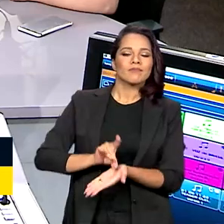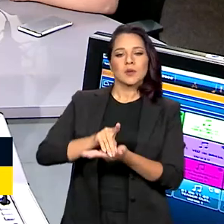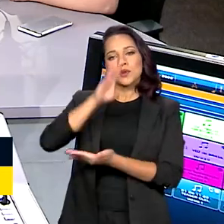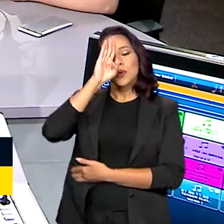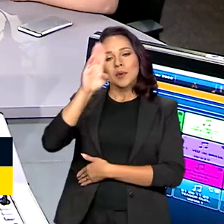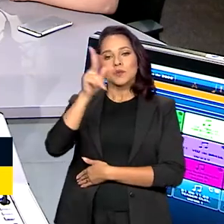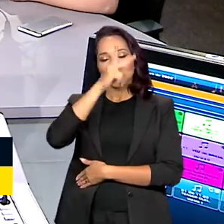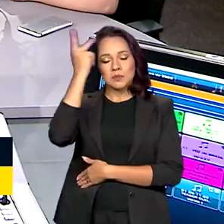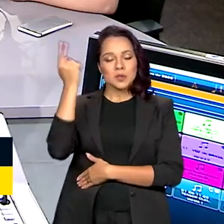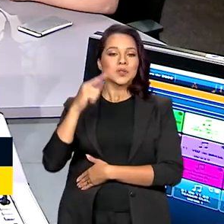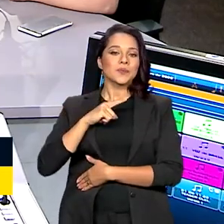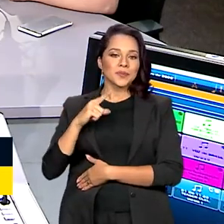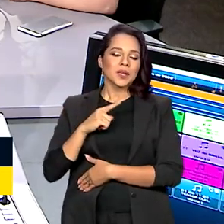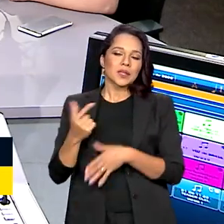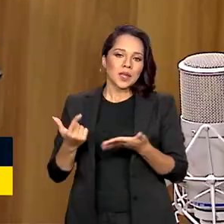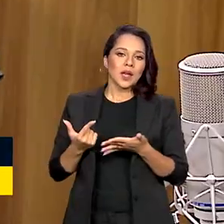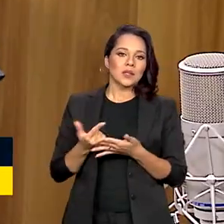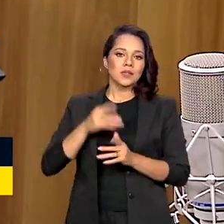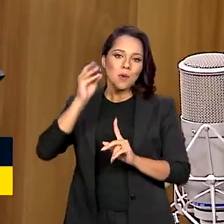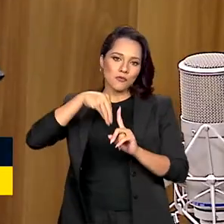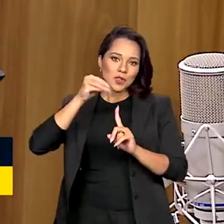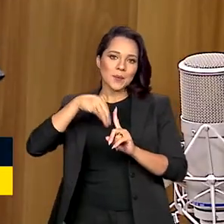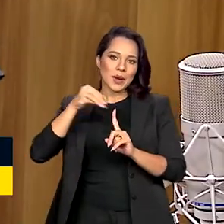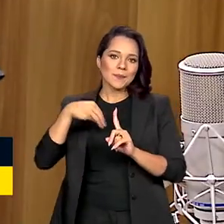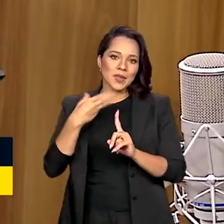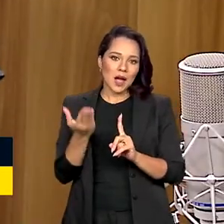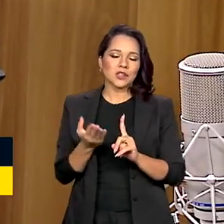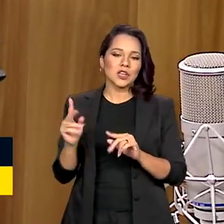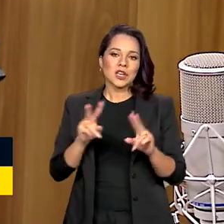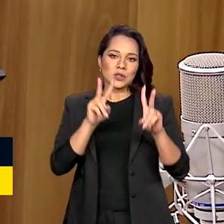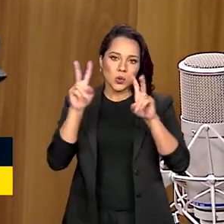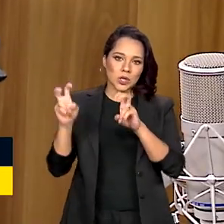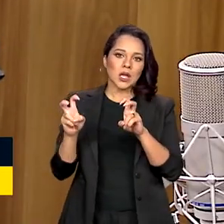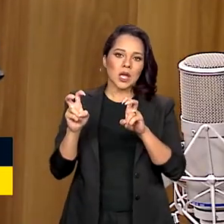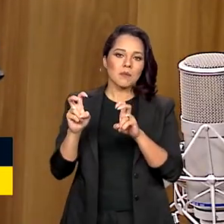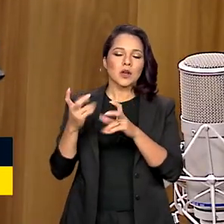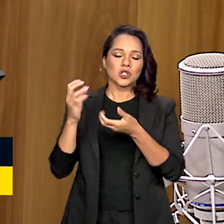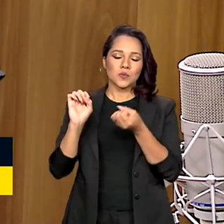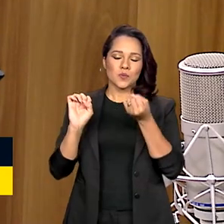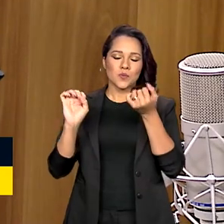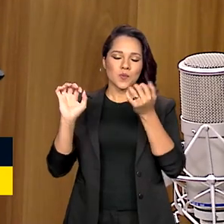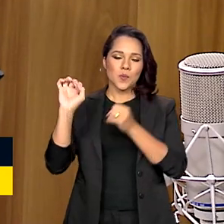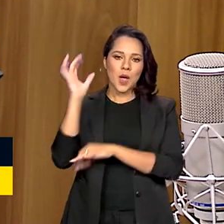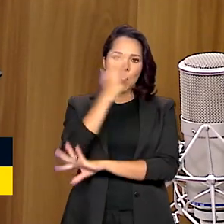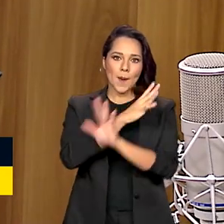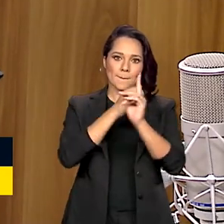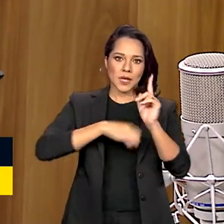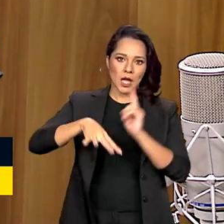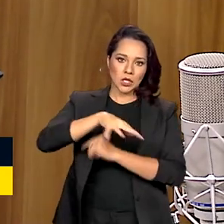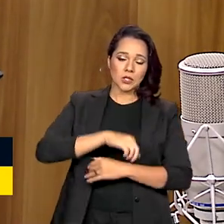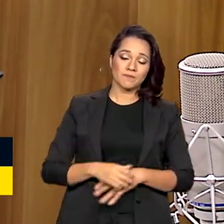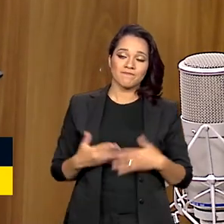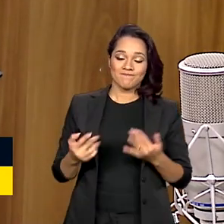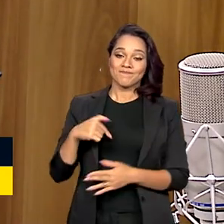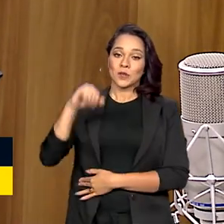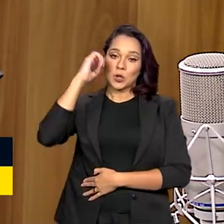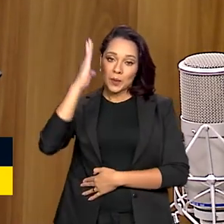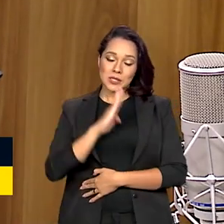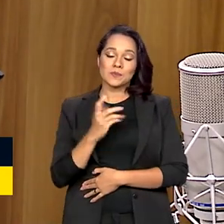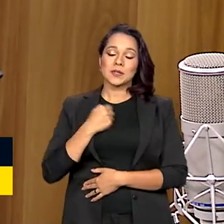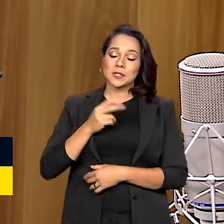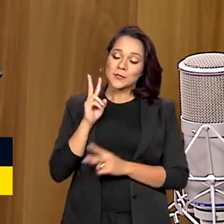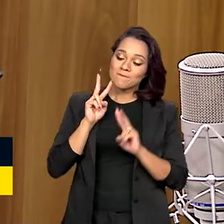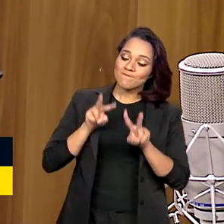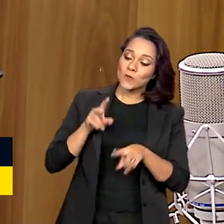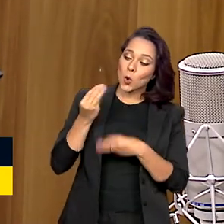para as pessoas que têm aí uma vulnerabilidade em relação a esse tema de meio ambiente. E aí, é claro, nós no Brasil temos que olhar